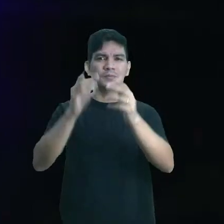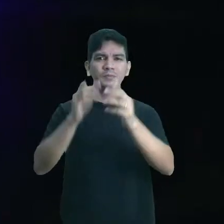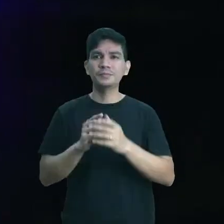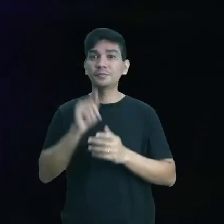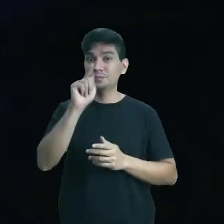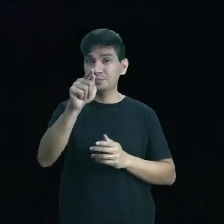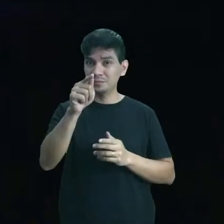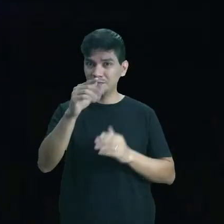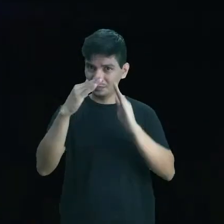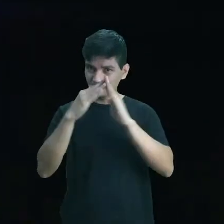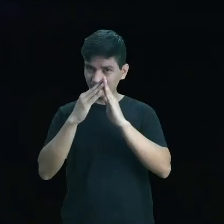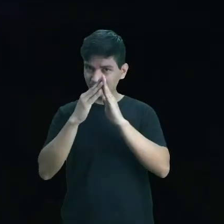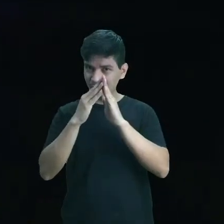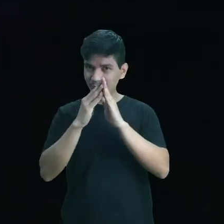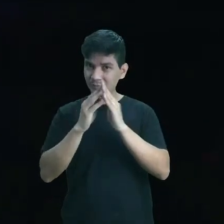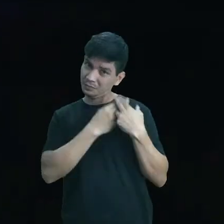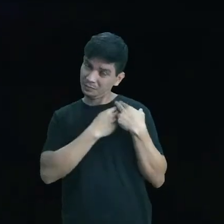geração.